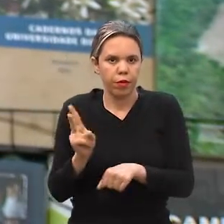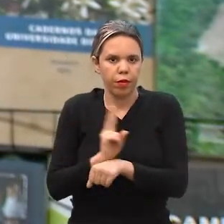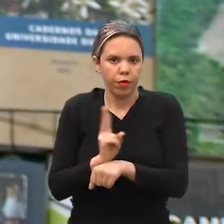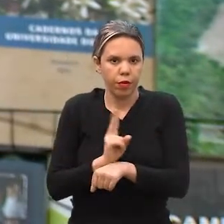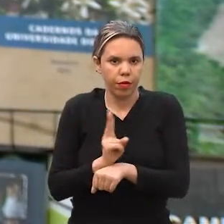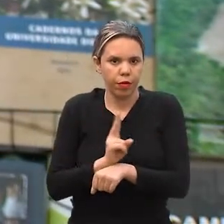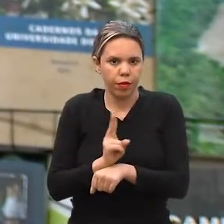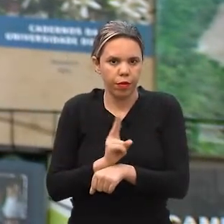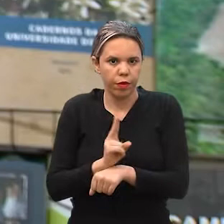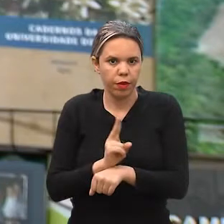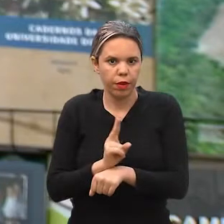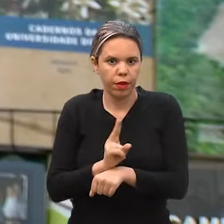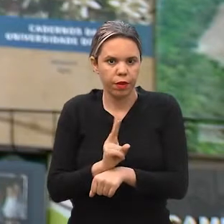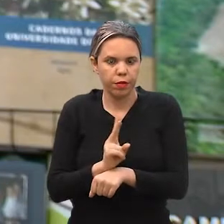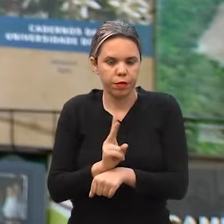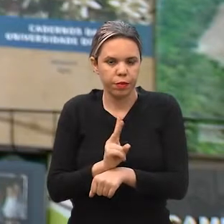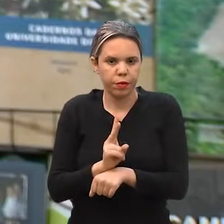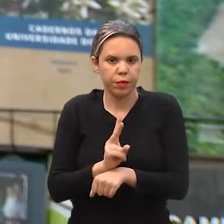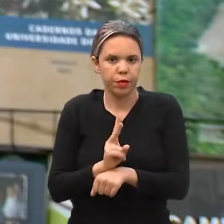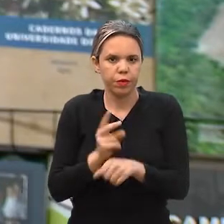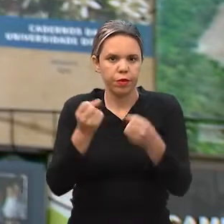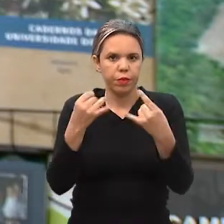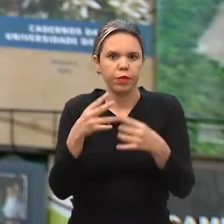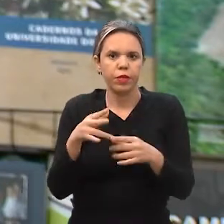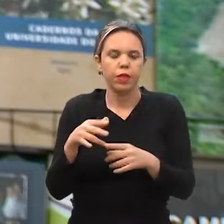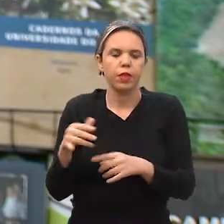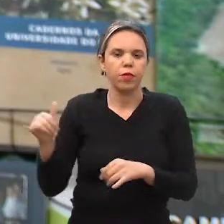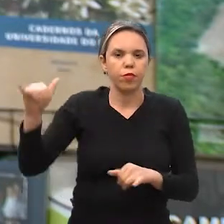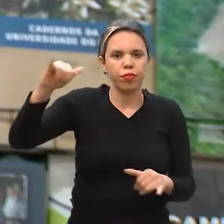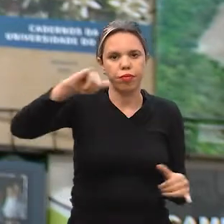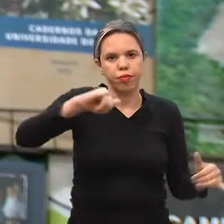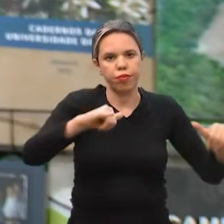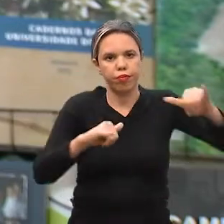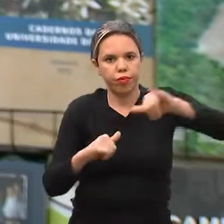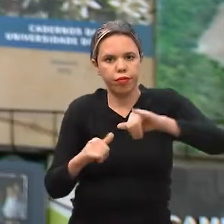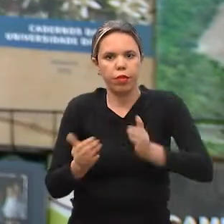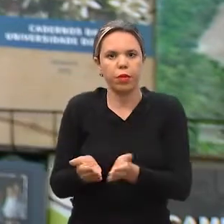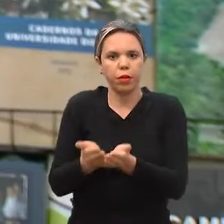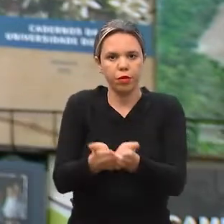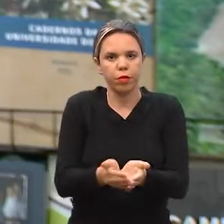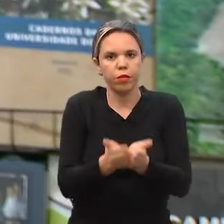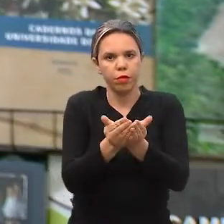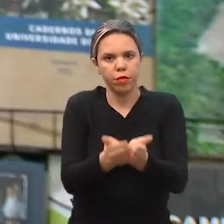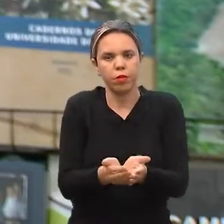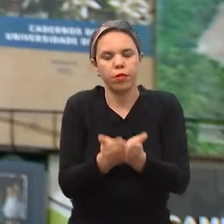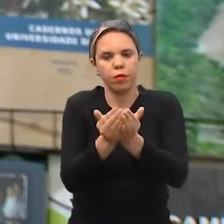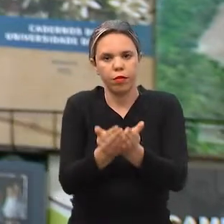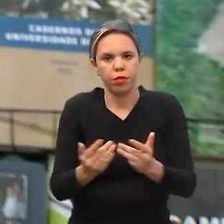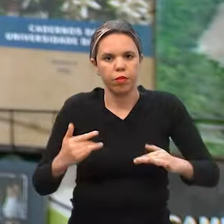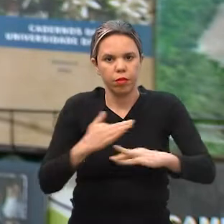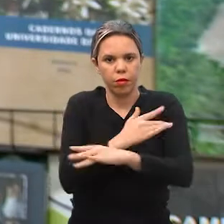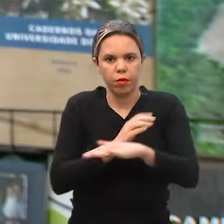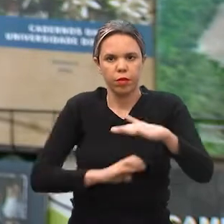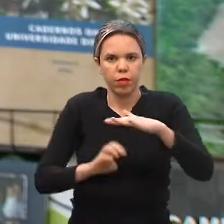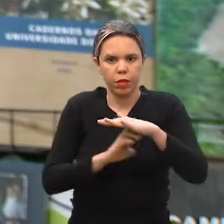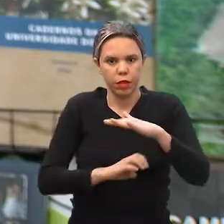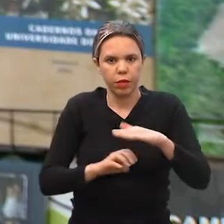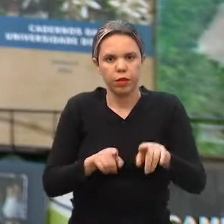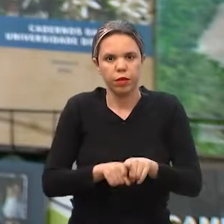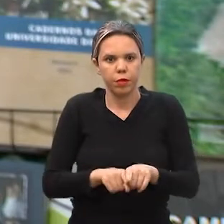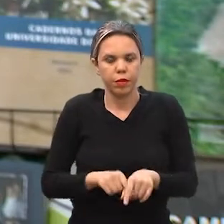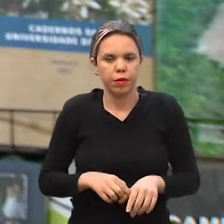segurança também de tráfego aéreo, tráfego naval também. Né? A gente tem companhias aí que são